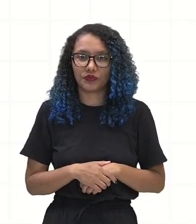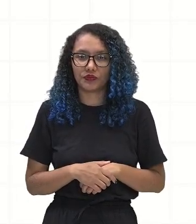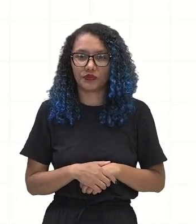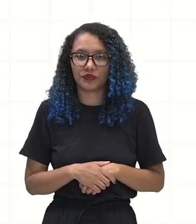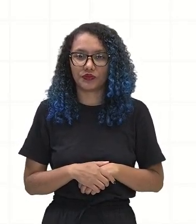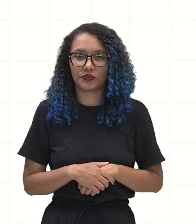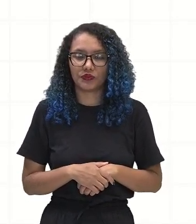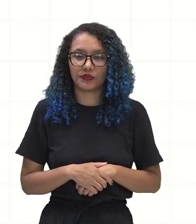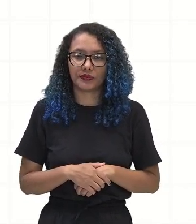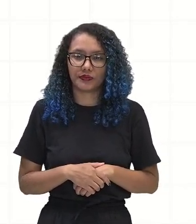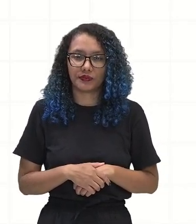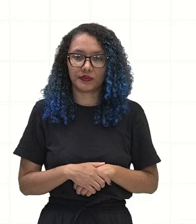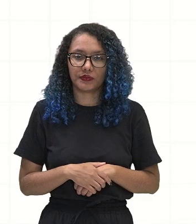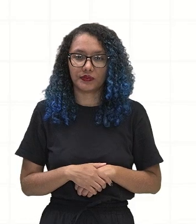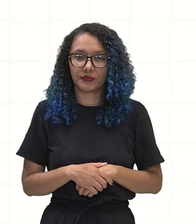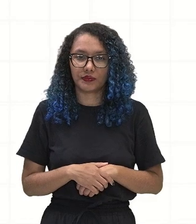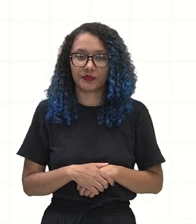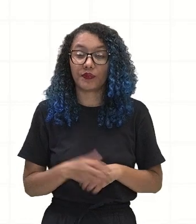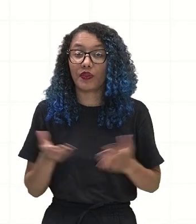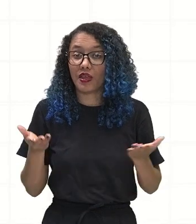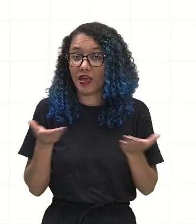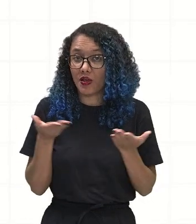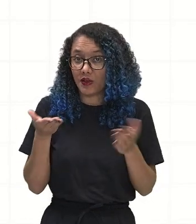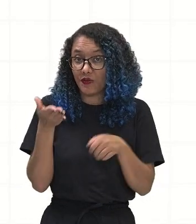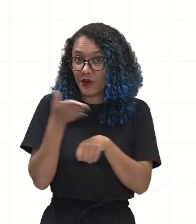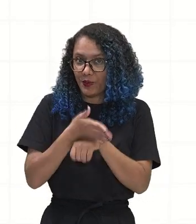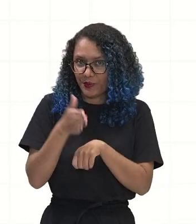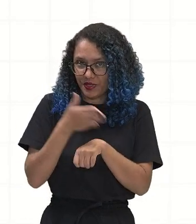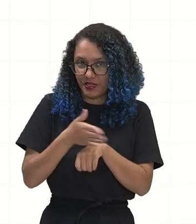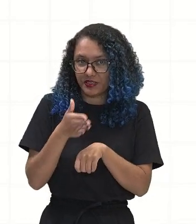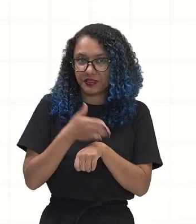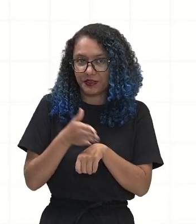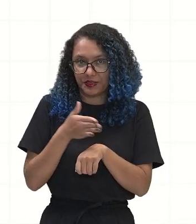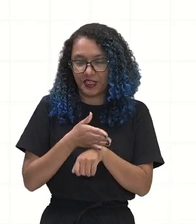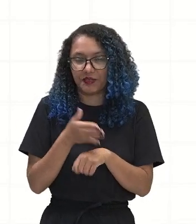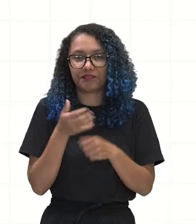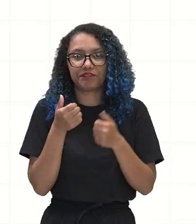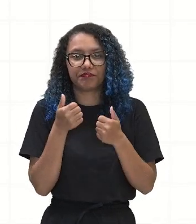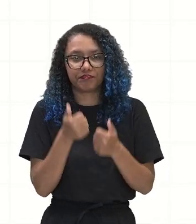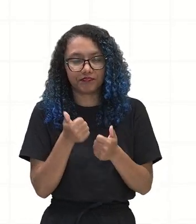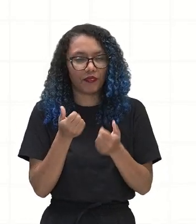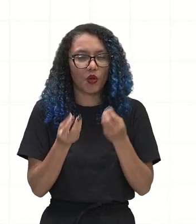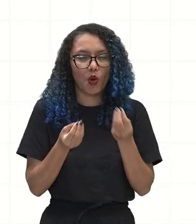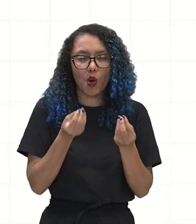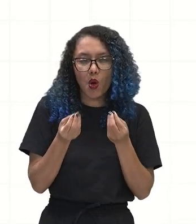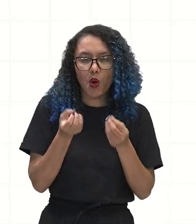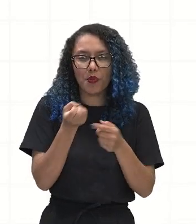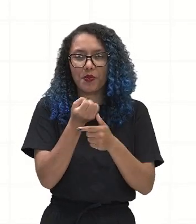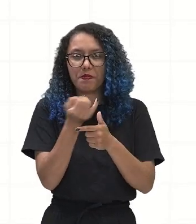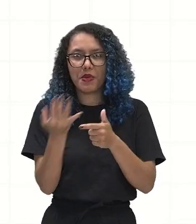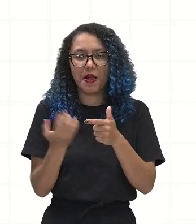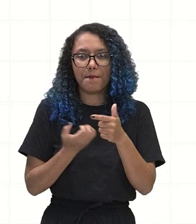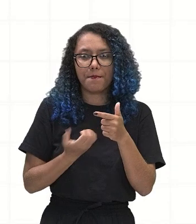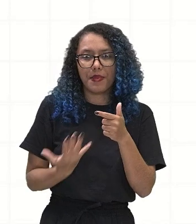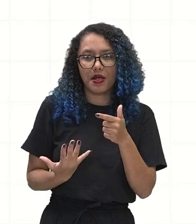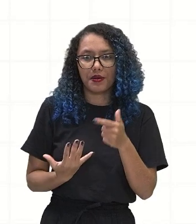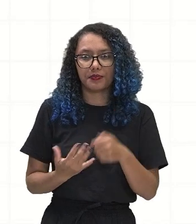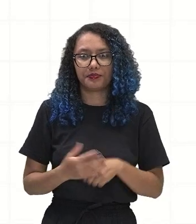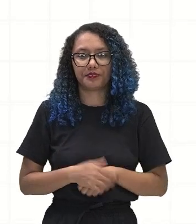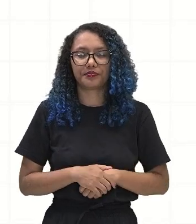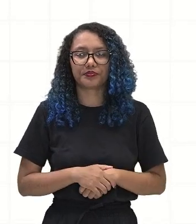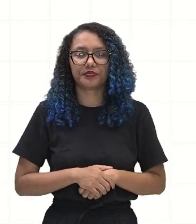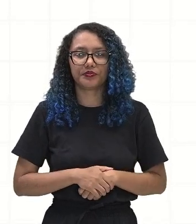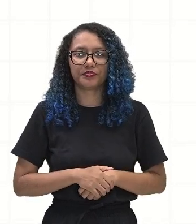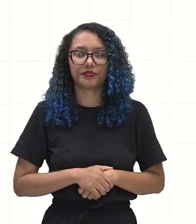E aí vamos praticar um pouco aqui, né, essas frações. Então,